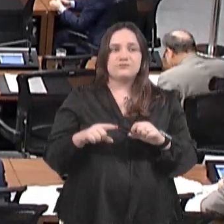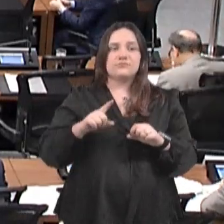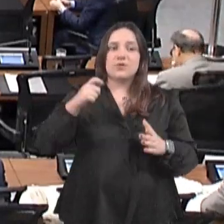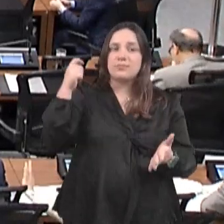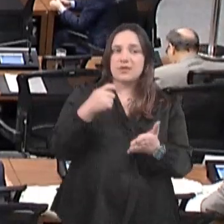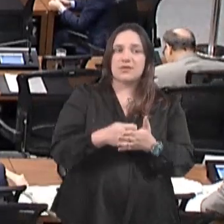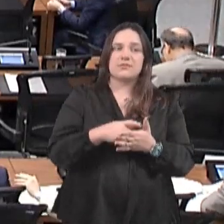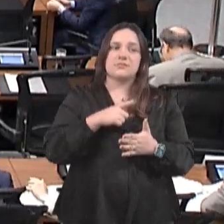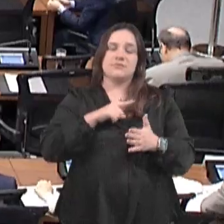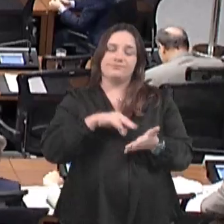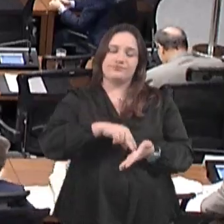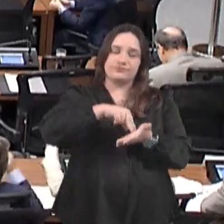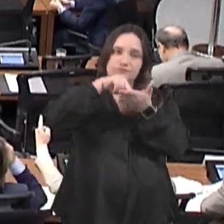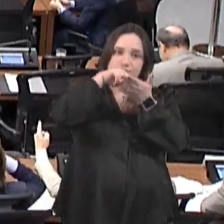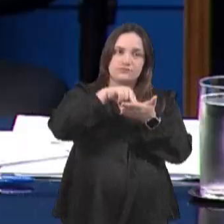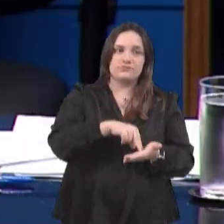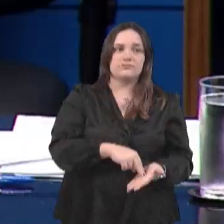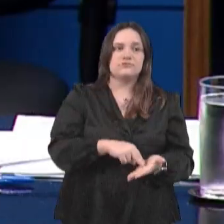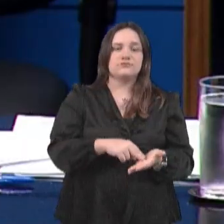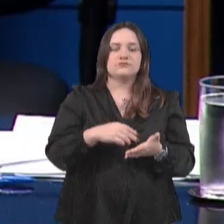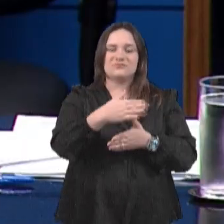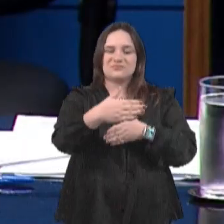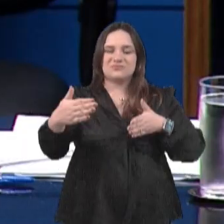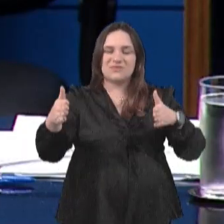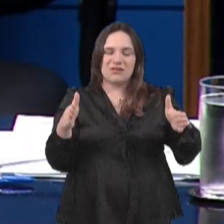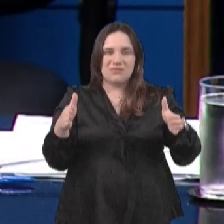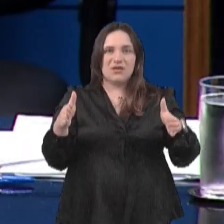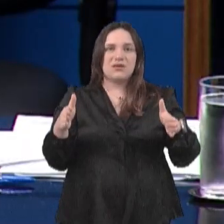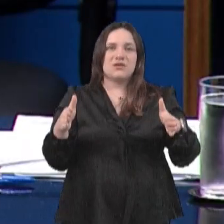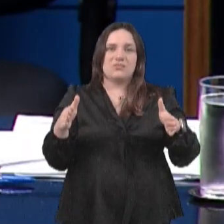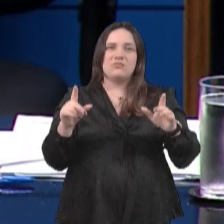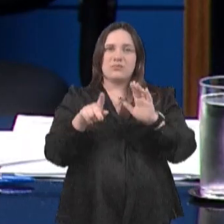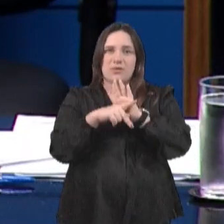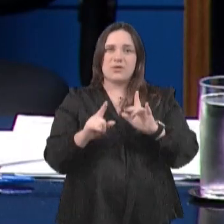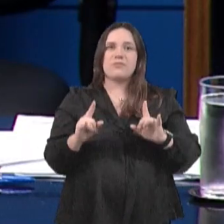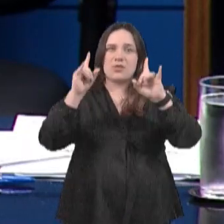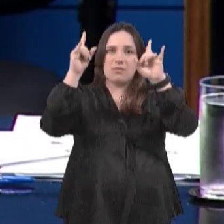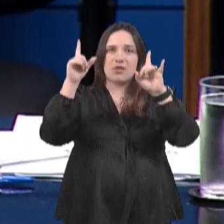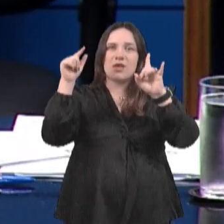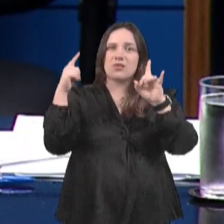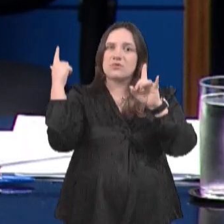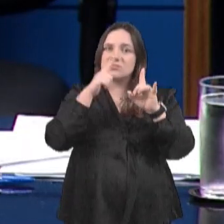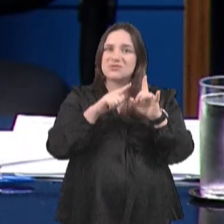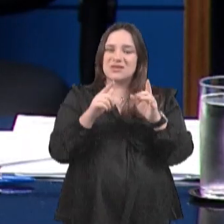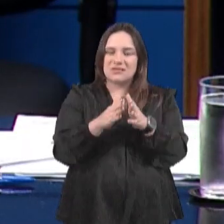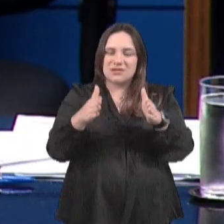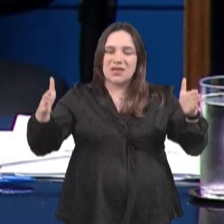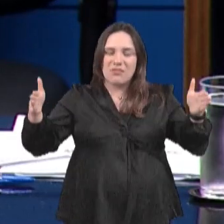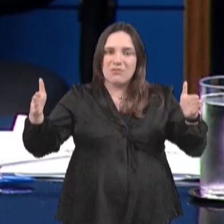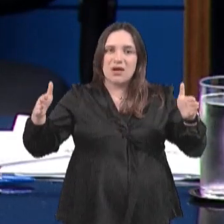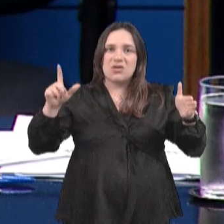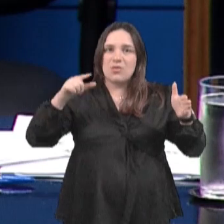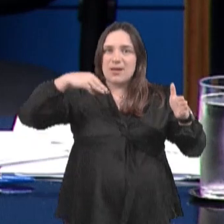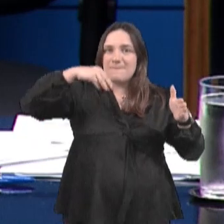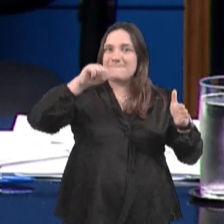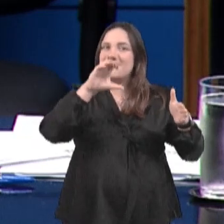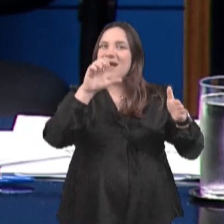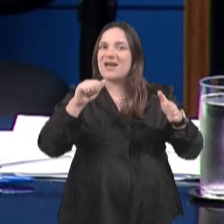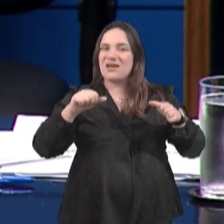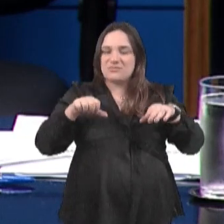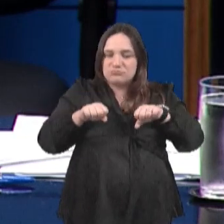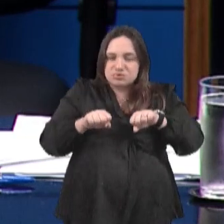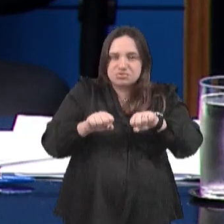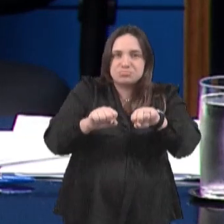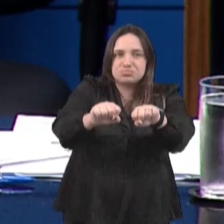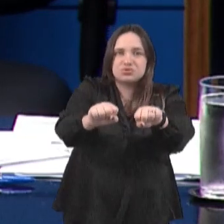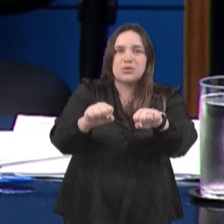de elevadores destinados ao coletivo para o transporte de maca em edifícios públicos ou